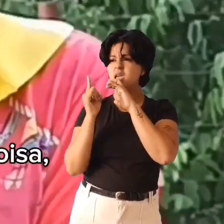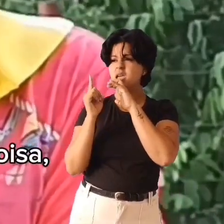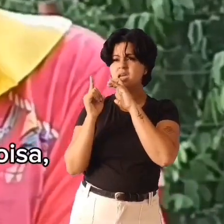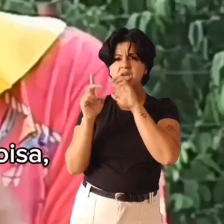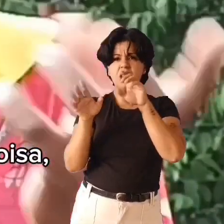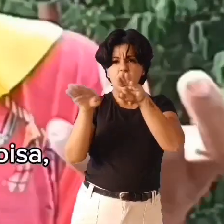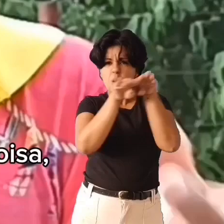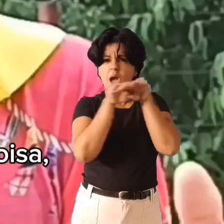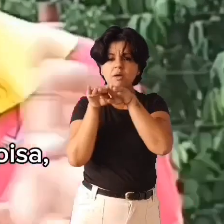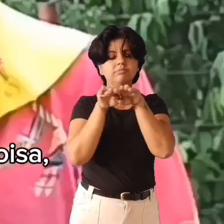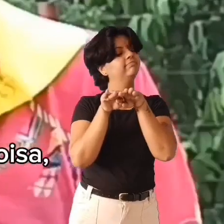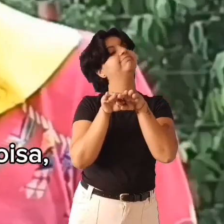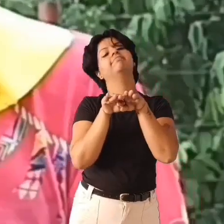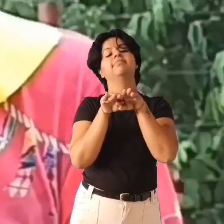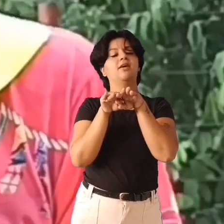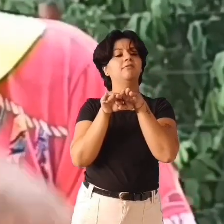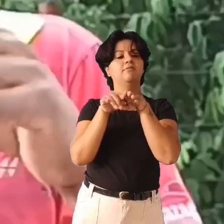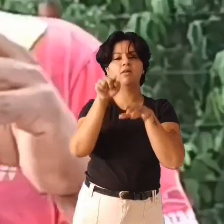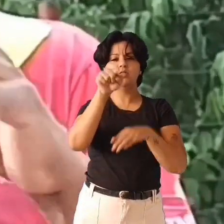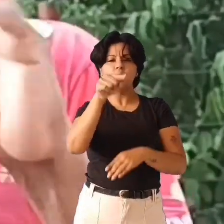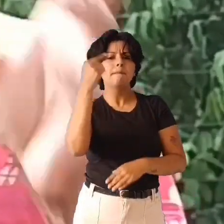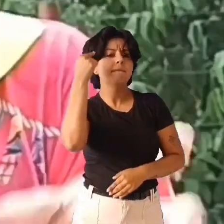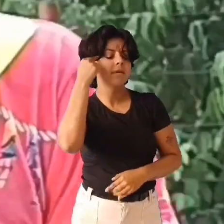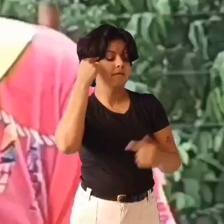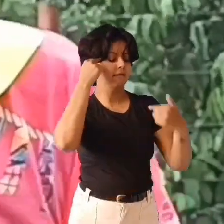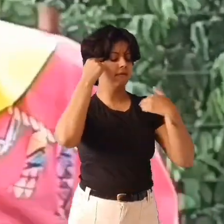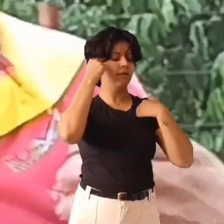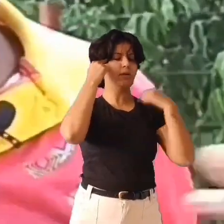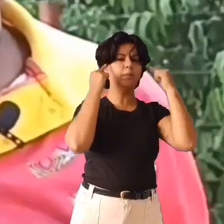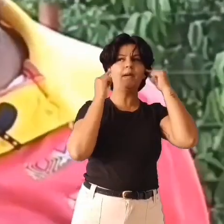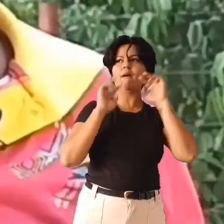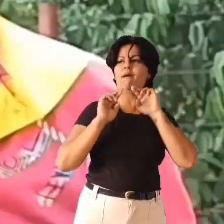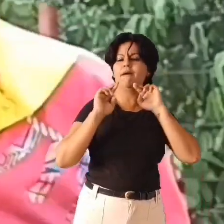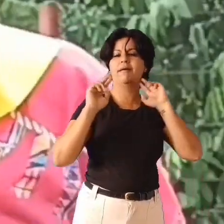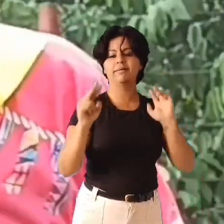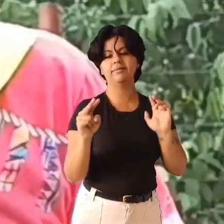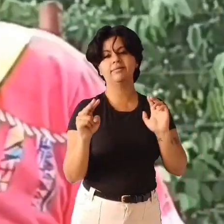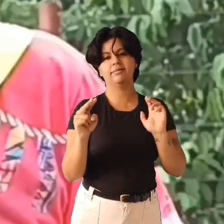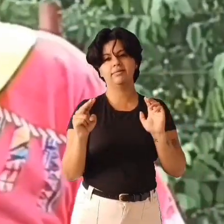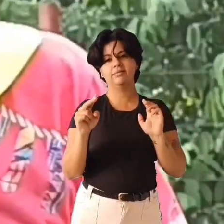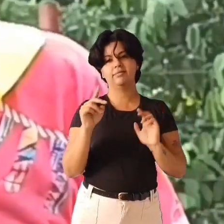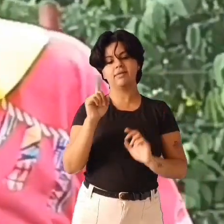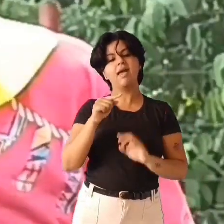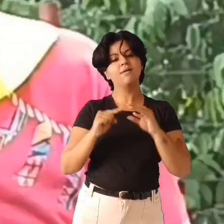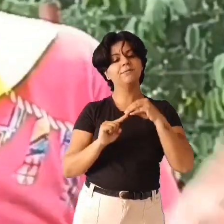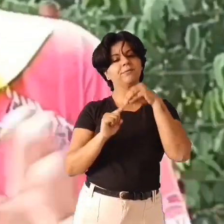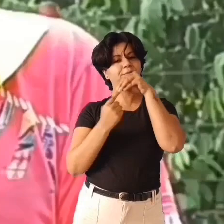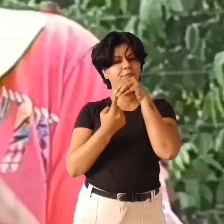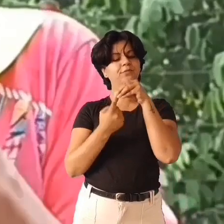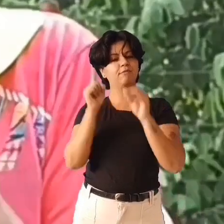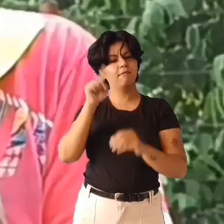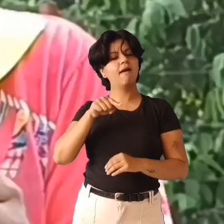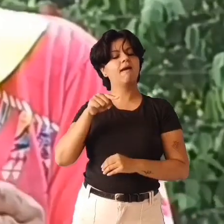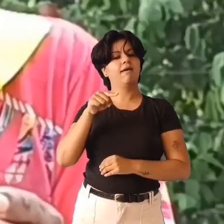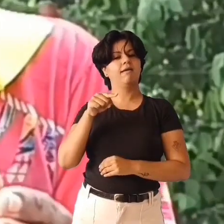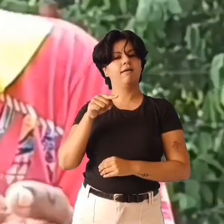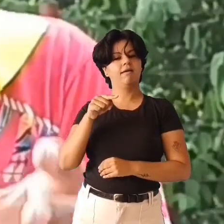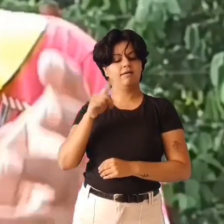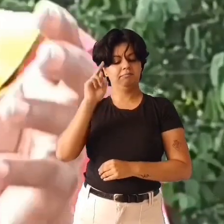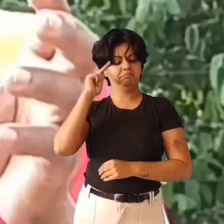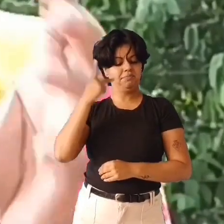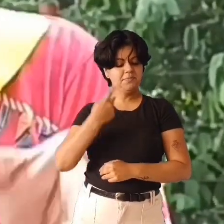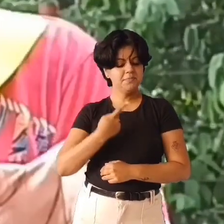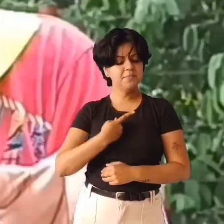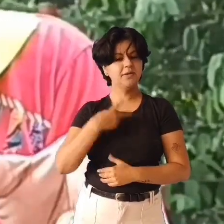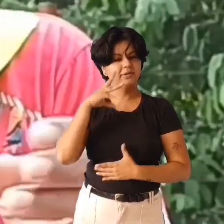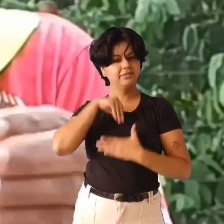Eles não são conectados por alguma coisa que quando você pensa uma coisa tem que pensar a mesma coisa. Não. Essa questão do pensamento do ser humano é que